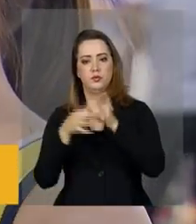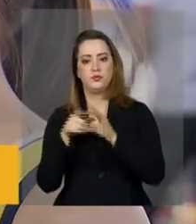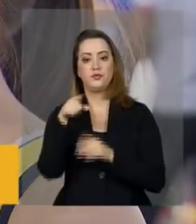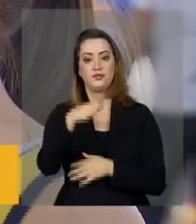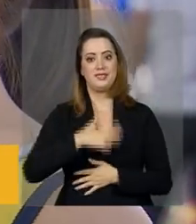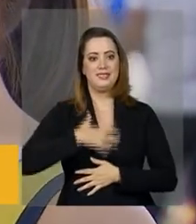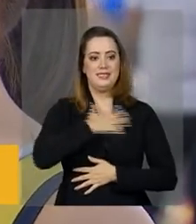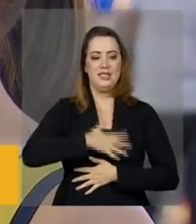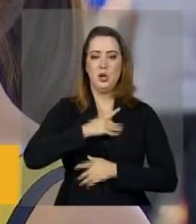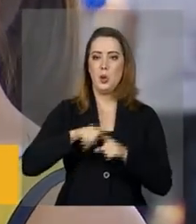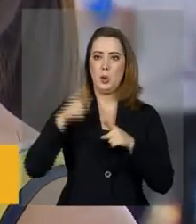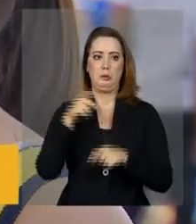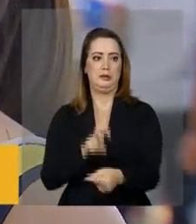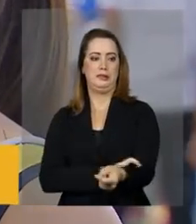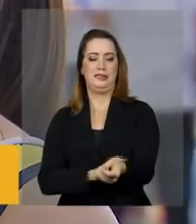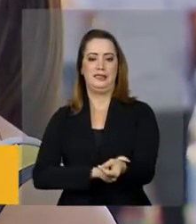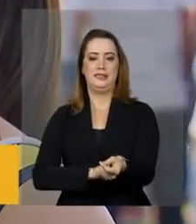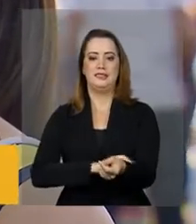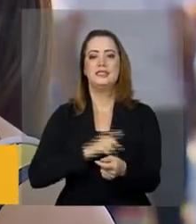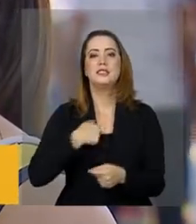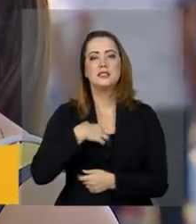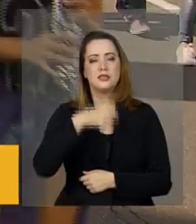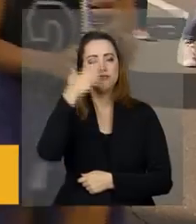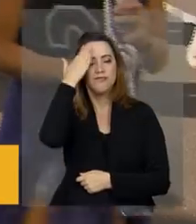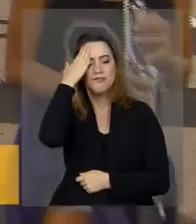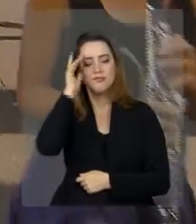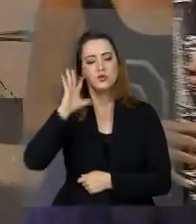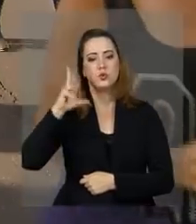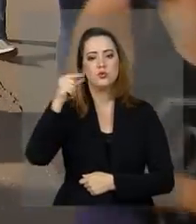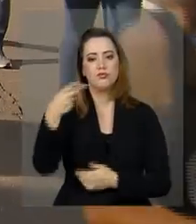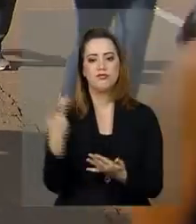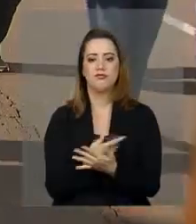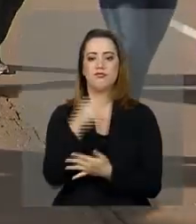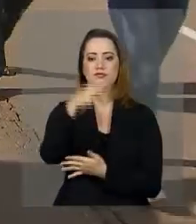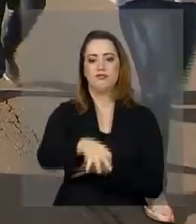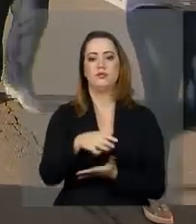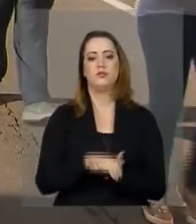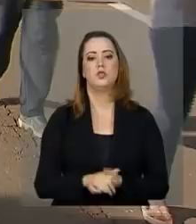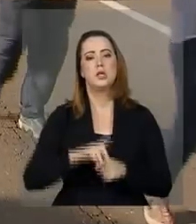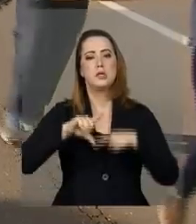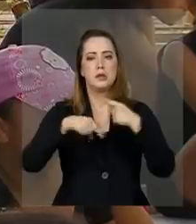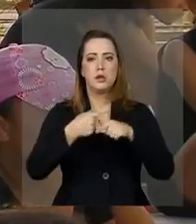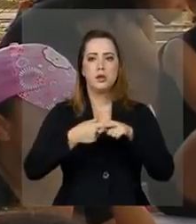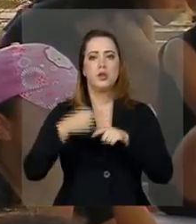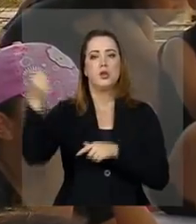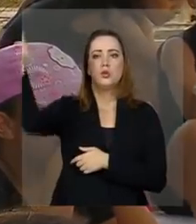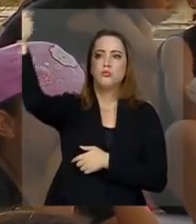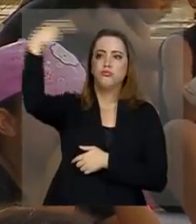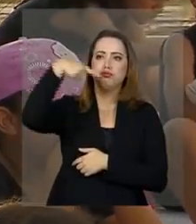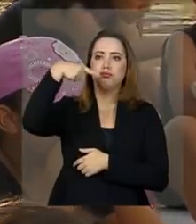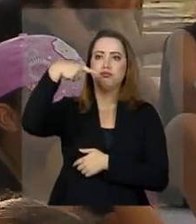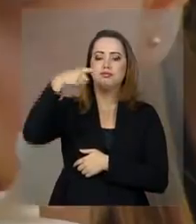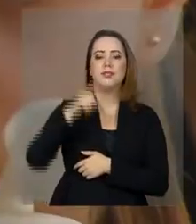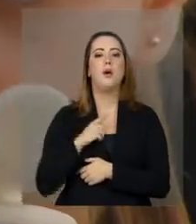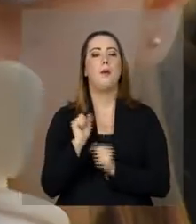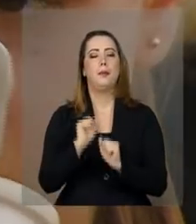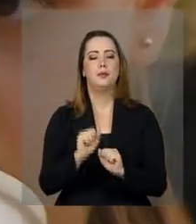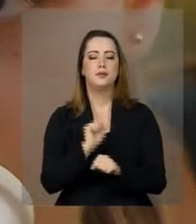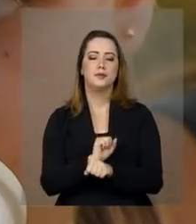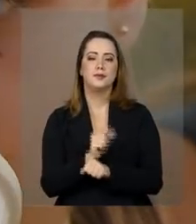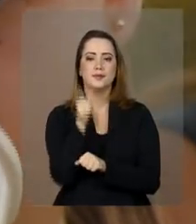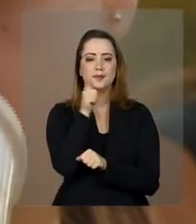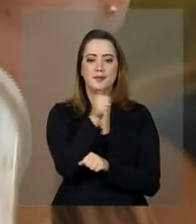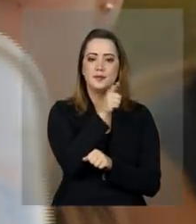muito nervosa, mas eu sei que tudo vai dar certo. Depois de muito tempo no sol ensaiando, uma pausa para o lanche. Mas